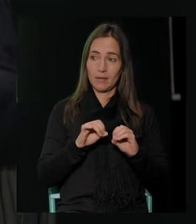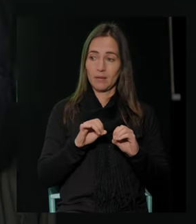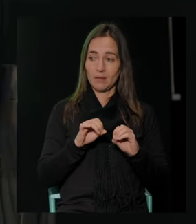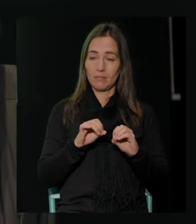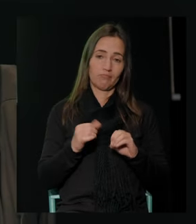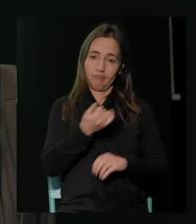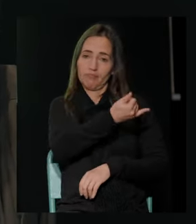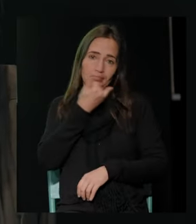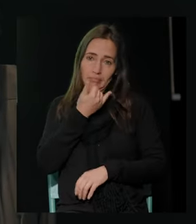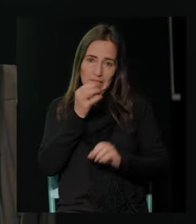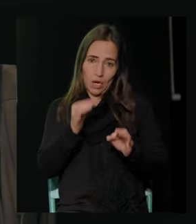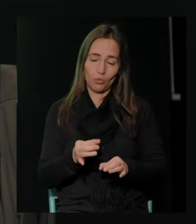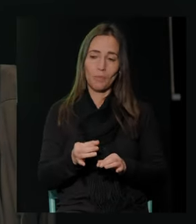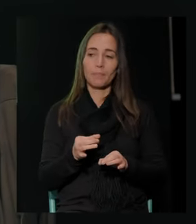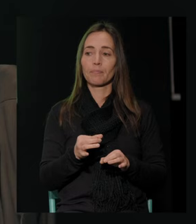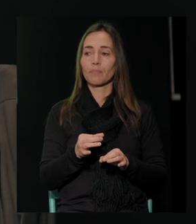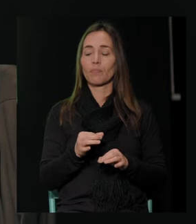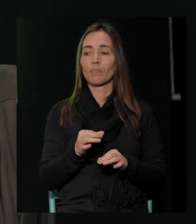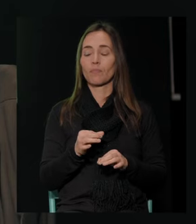ia ser agredido e, portanto, fui,